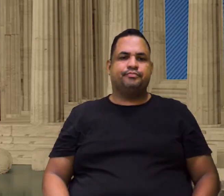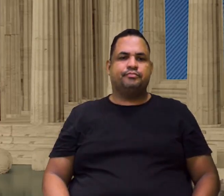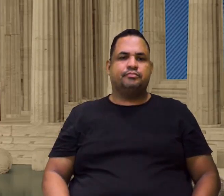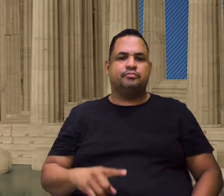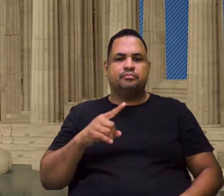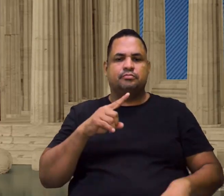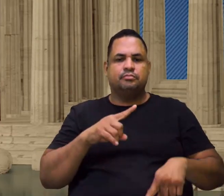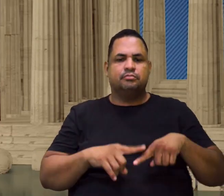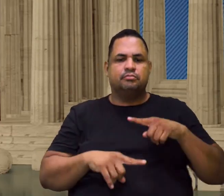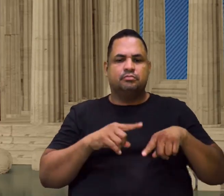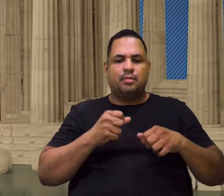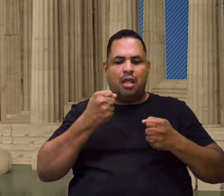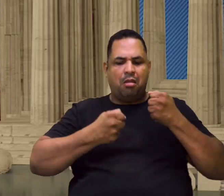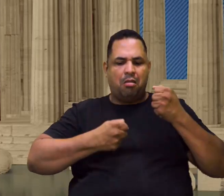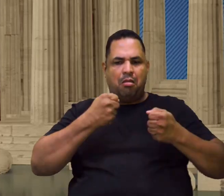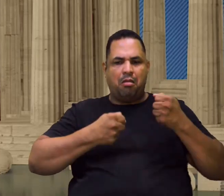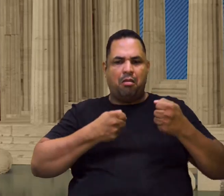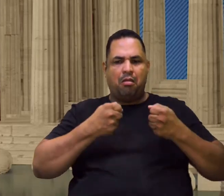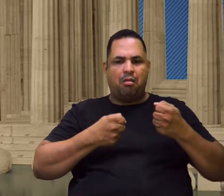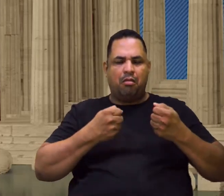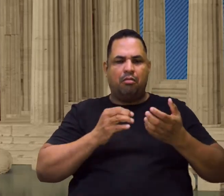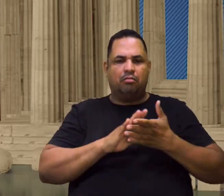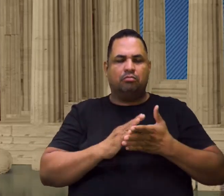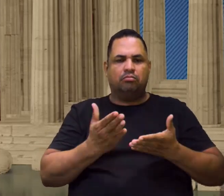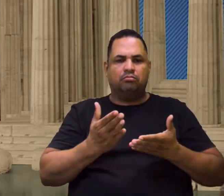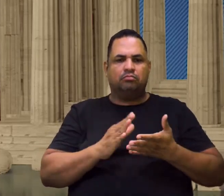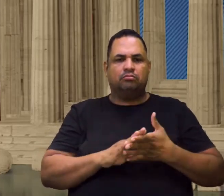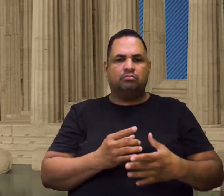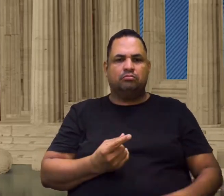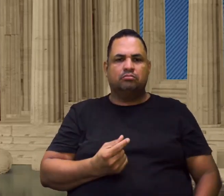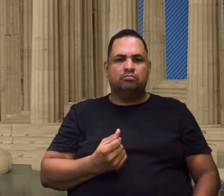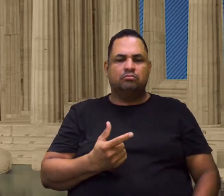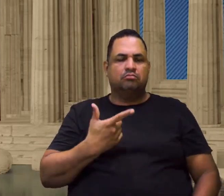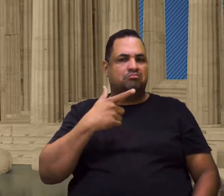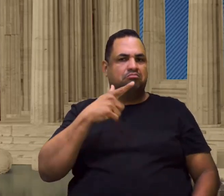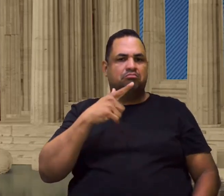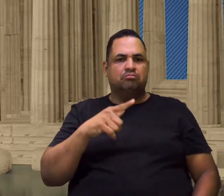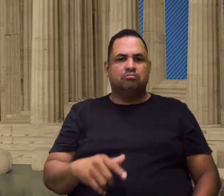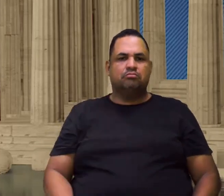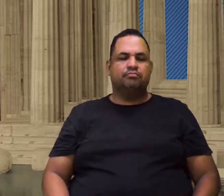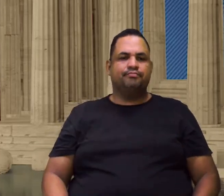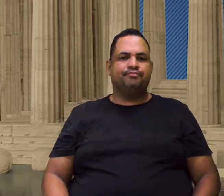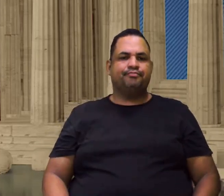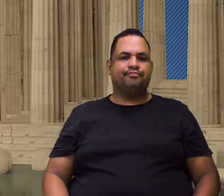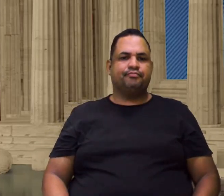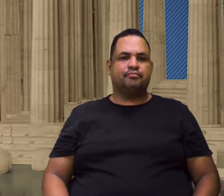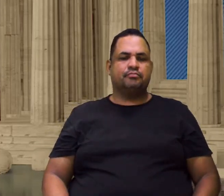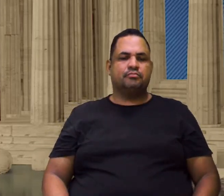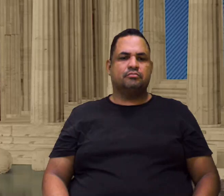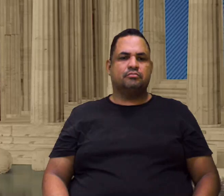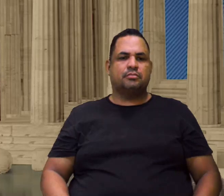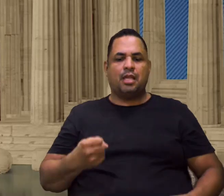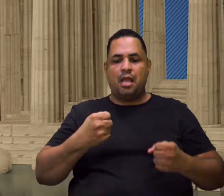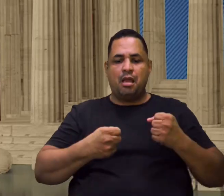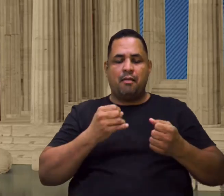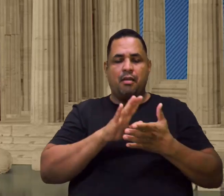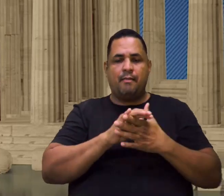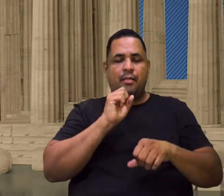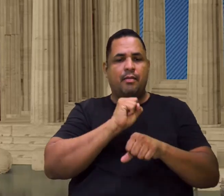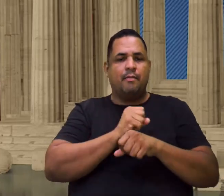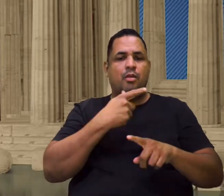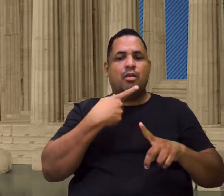de carro simples, né, para fazer movimentado, tava em extinção, não tinha muito, né? Então, muitos carros ficaram parados,